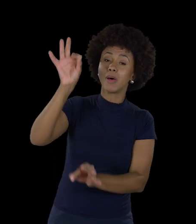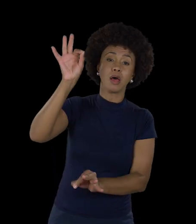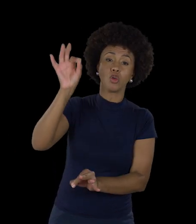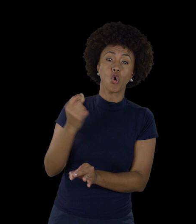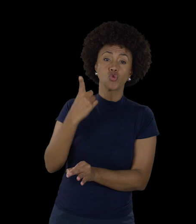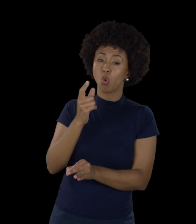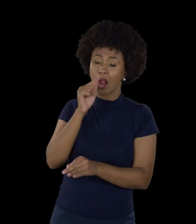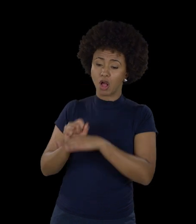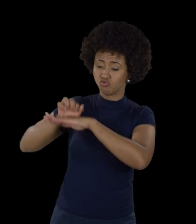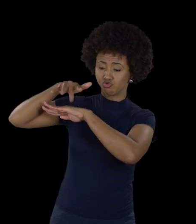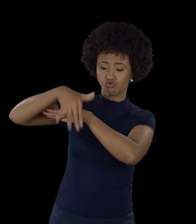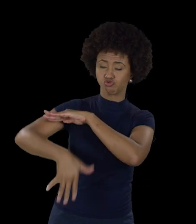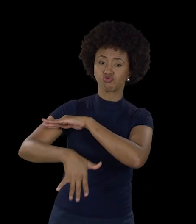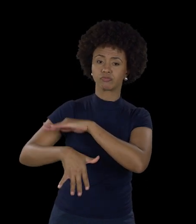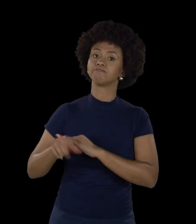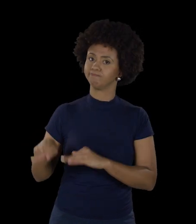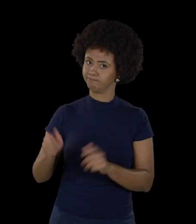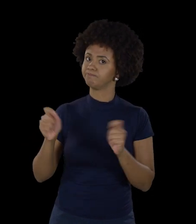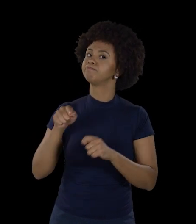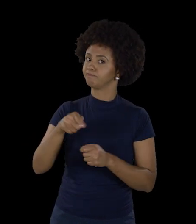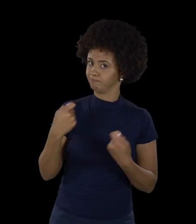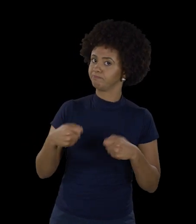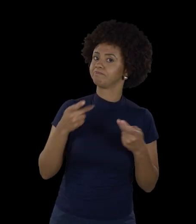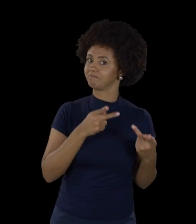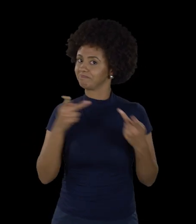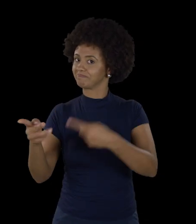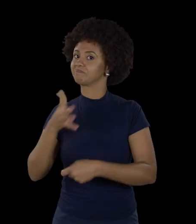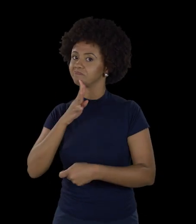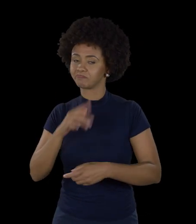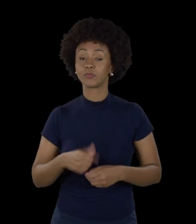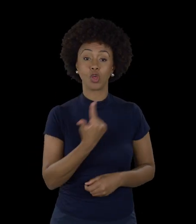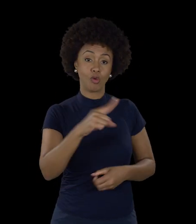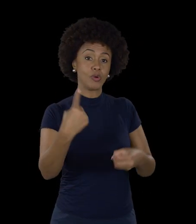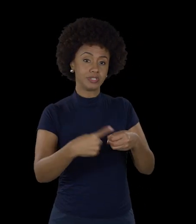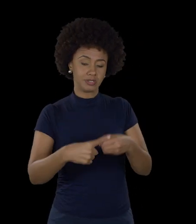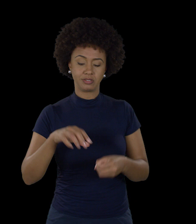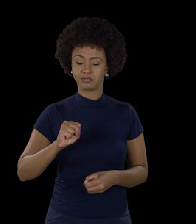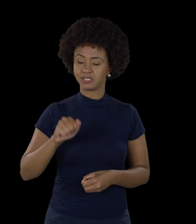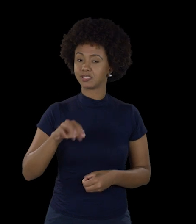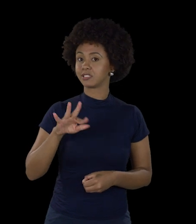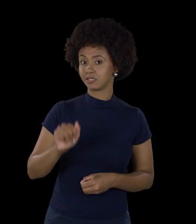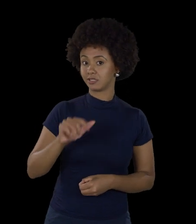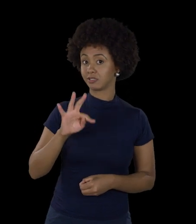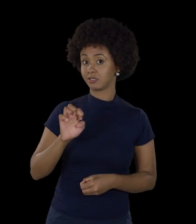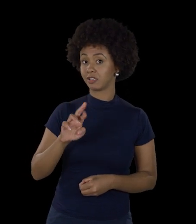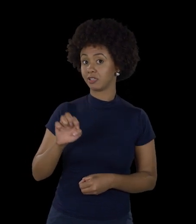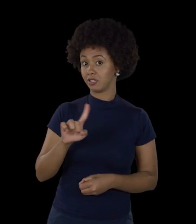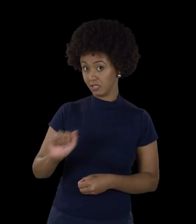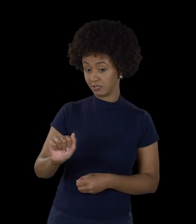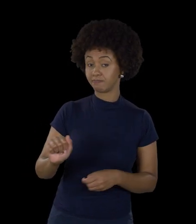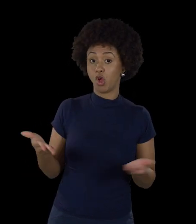do estado em queda única. Um belo lugar que merece ser conhecido. Outra cidade muito importante também é